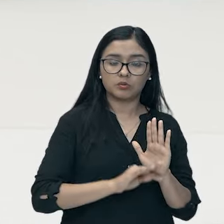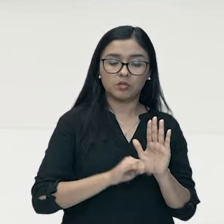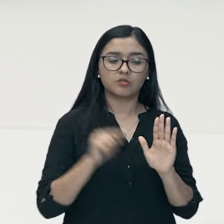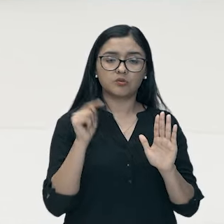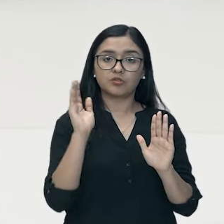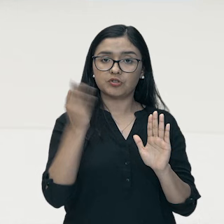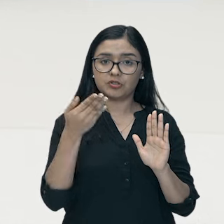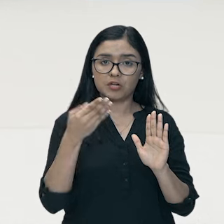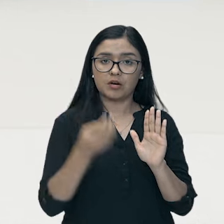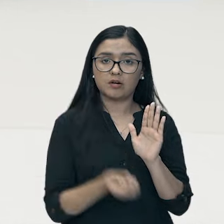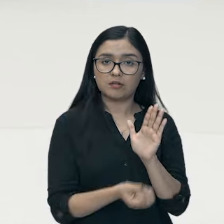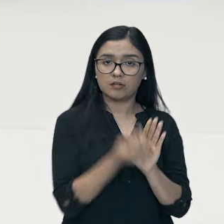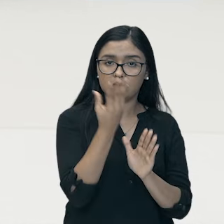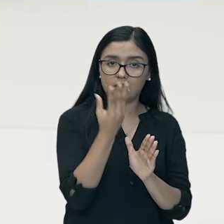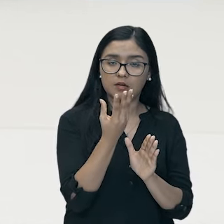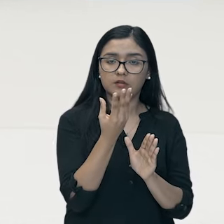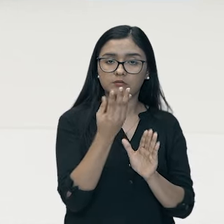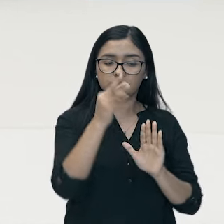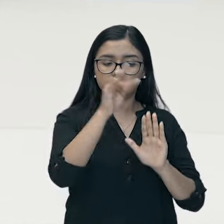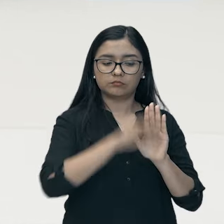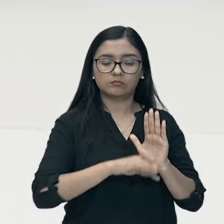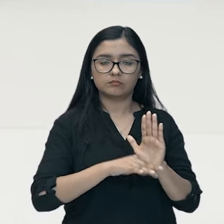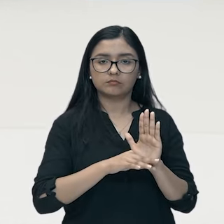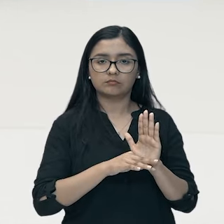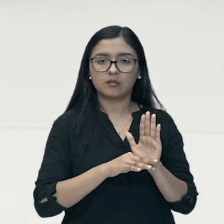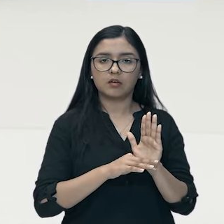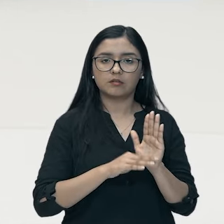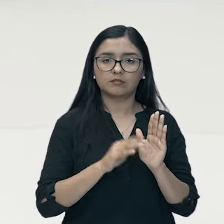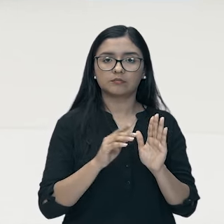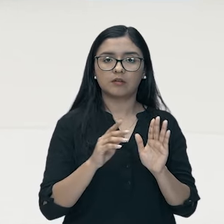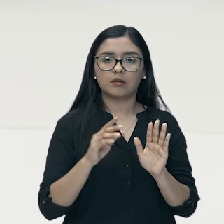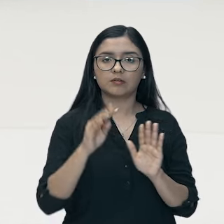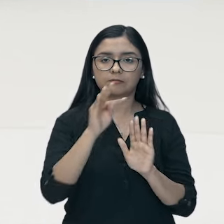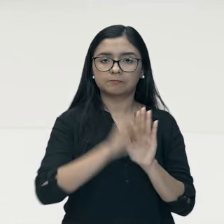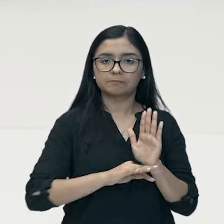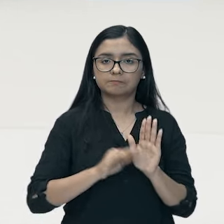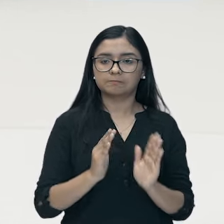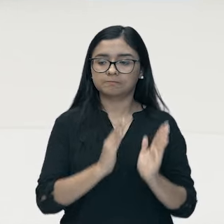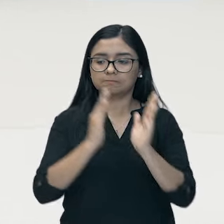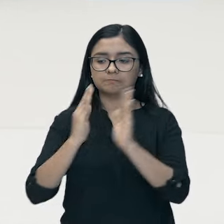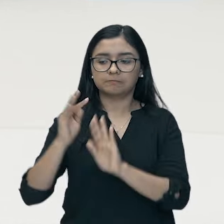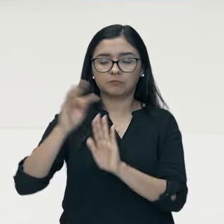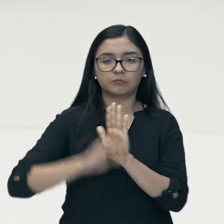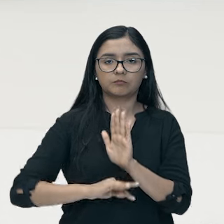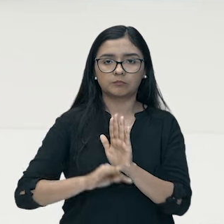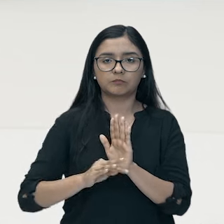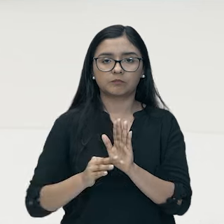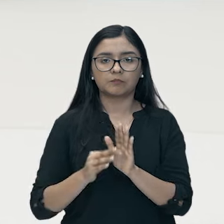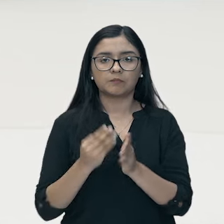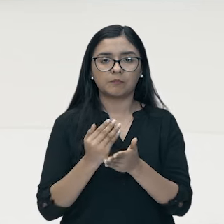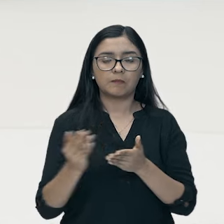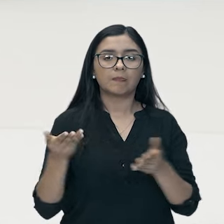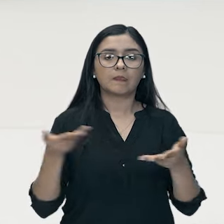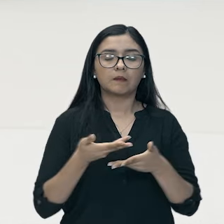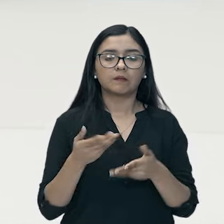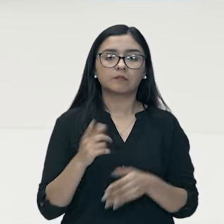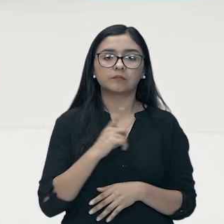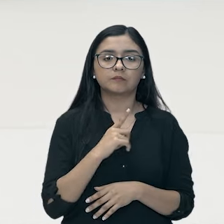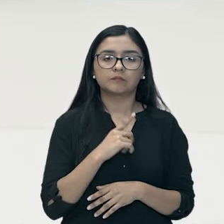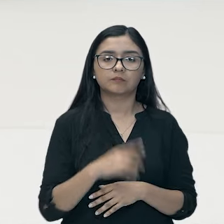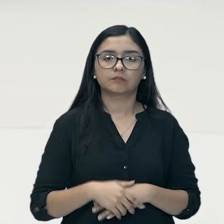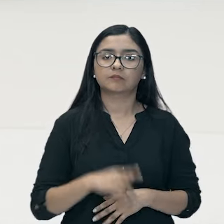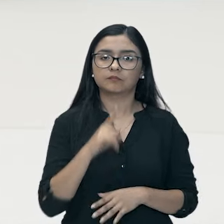criado por exemplo que retoma um texto já existente Então eu tenho um texto